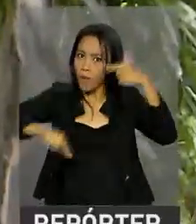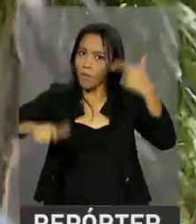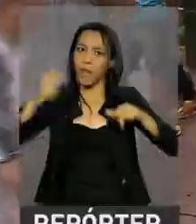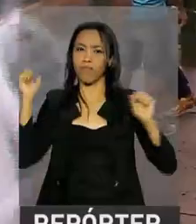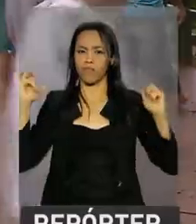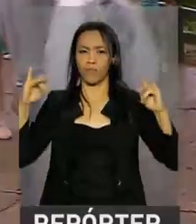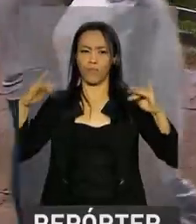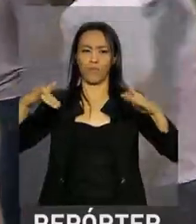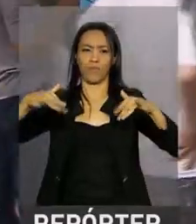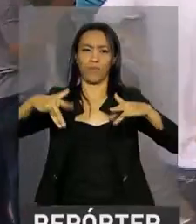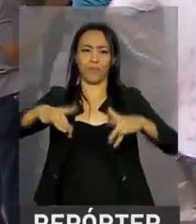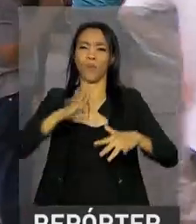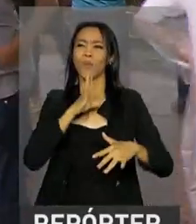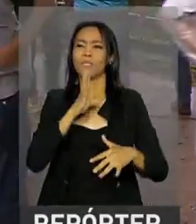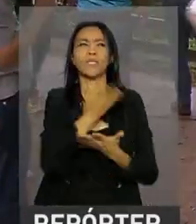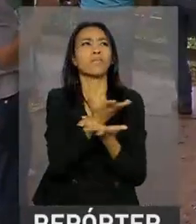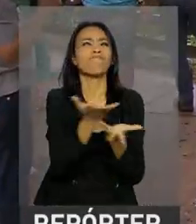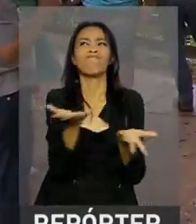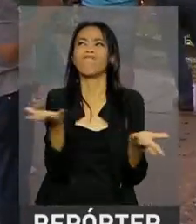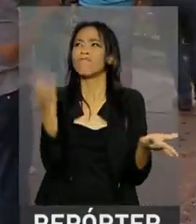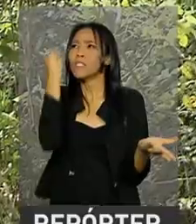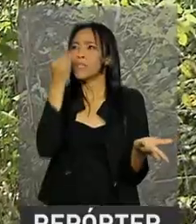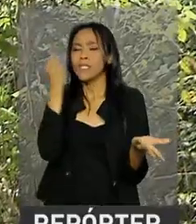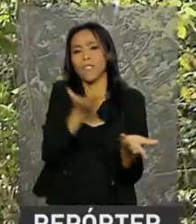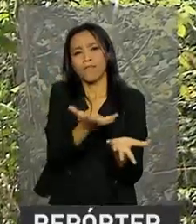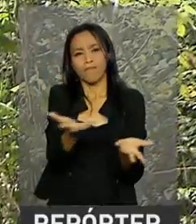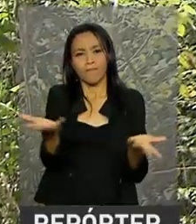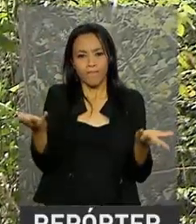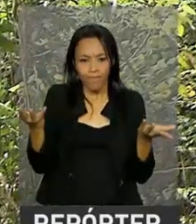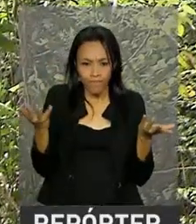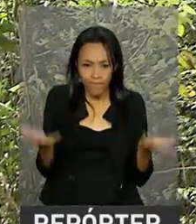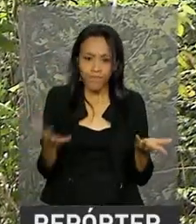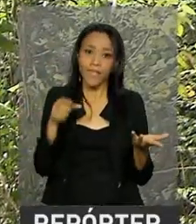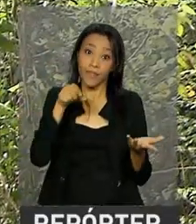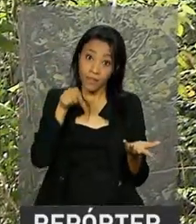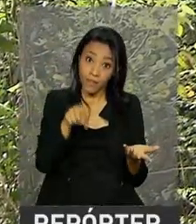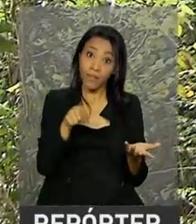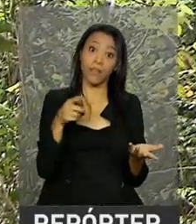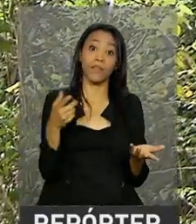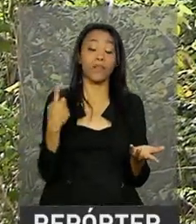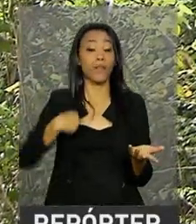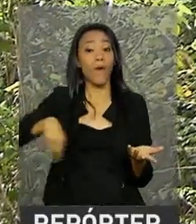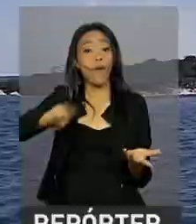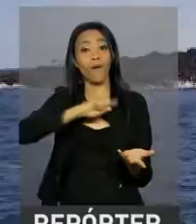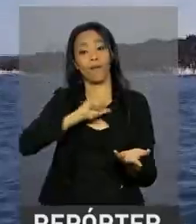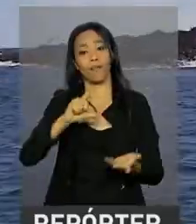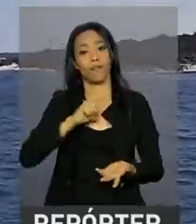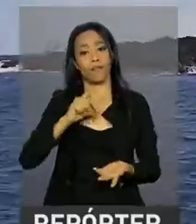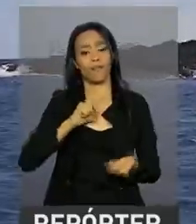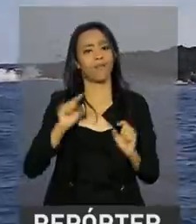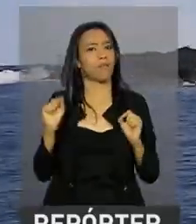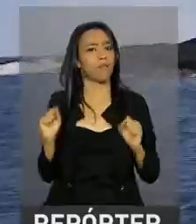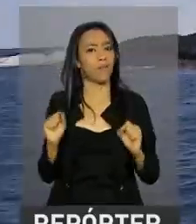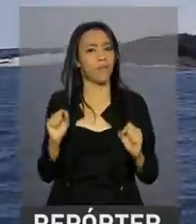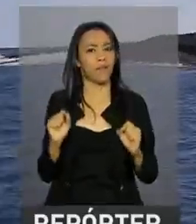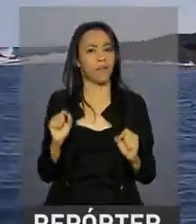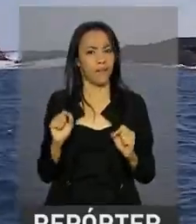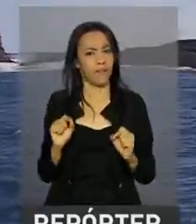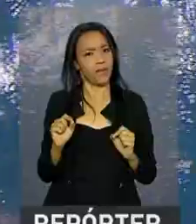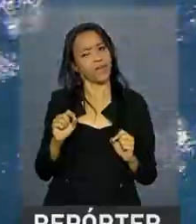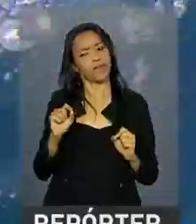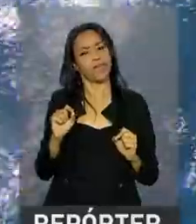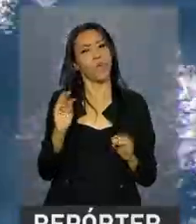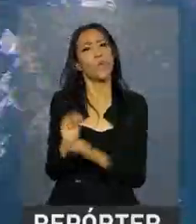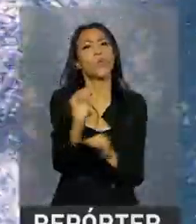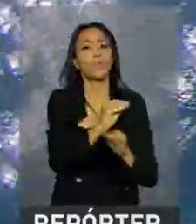pessoas a visitar essas áreas, ter boas experiências e que dessa maneira a gente tenha uma corrente